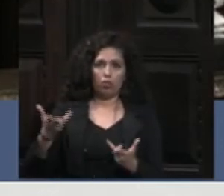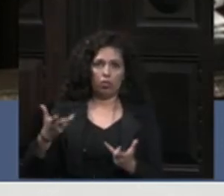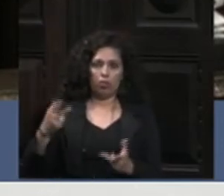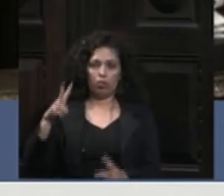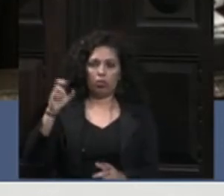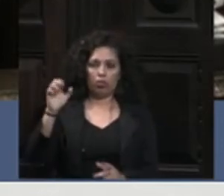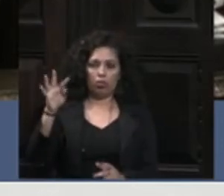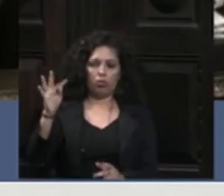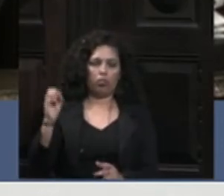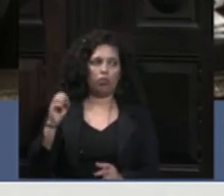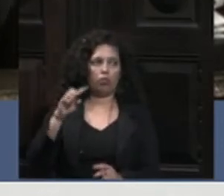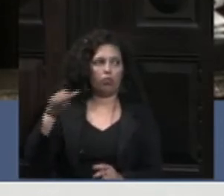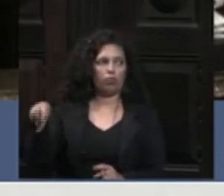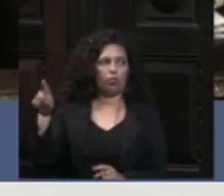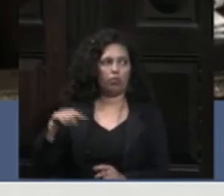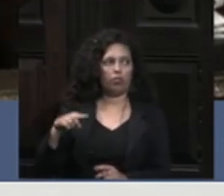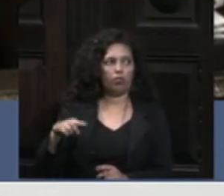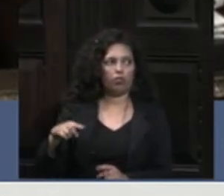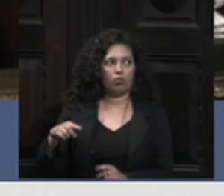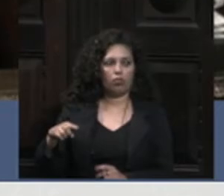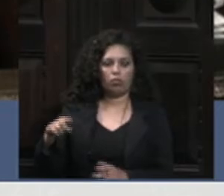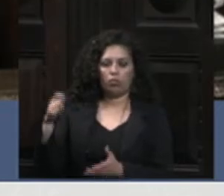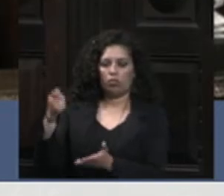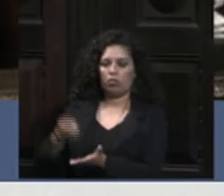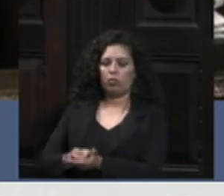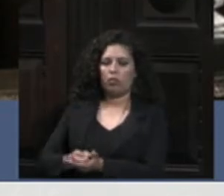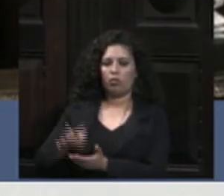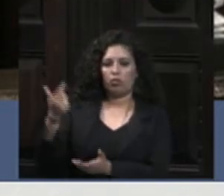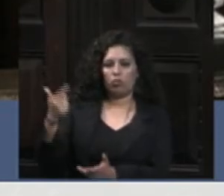governo aprova um outro refis.